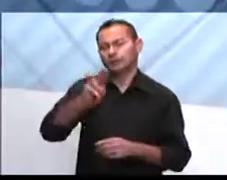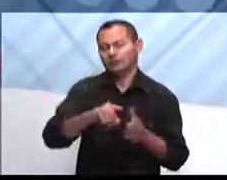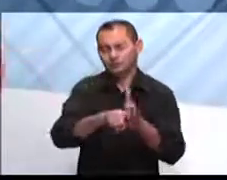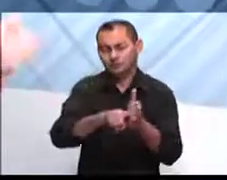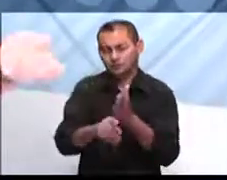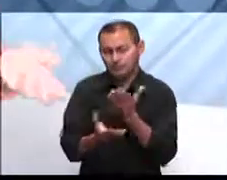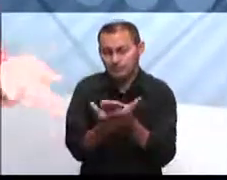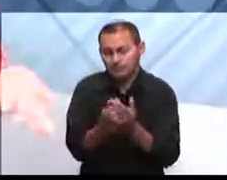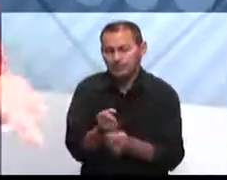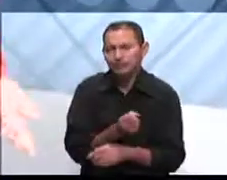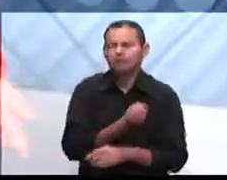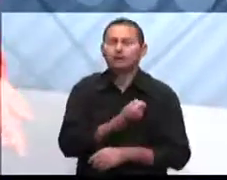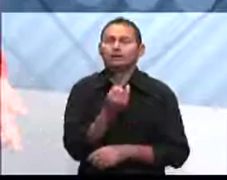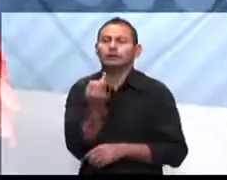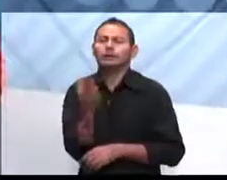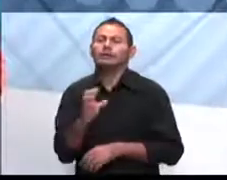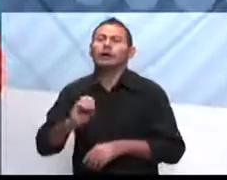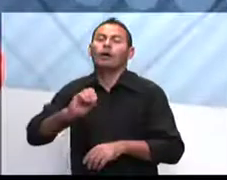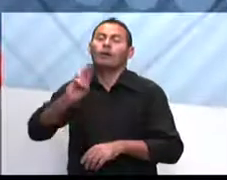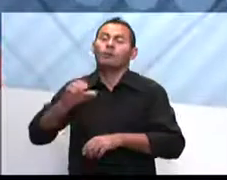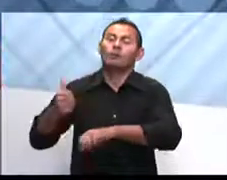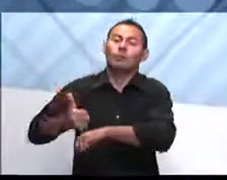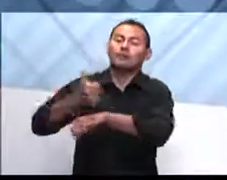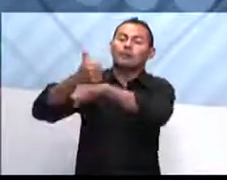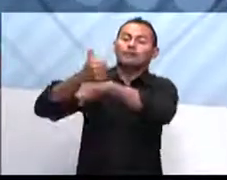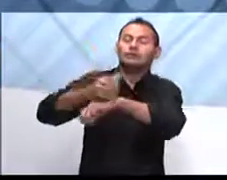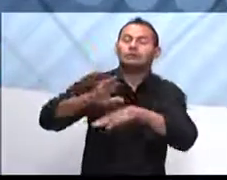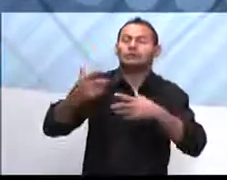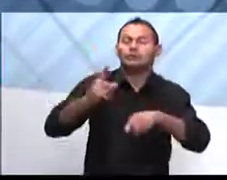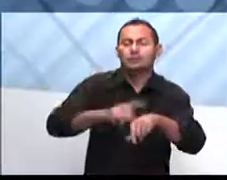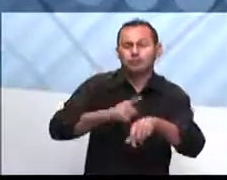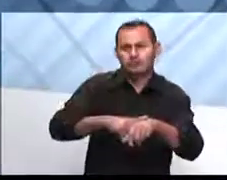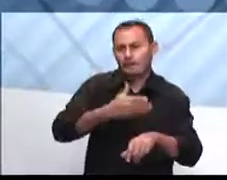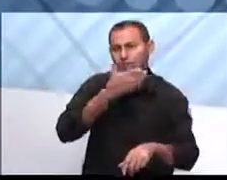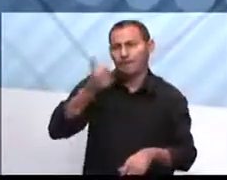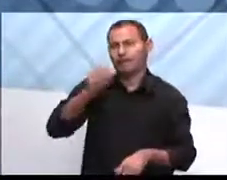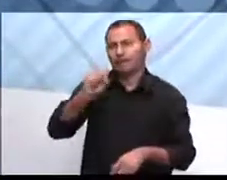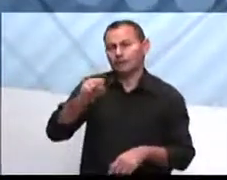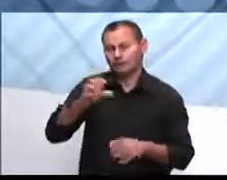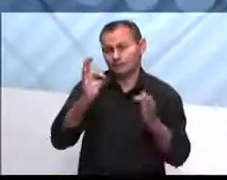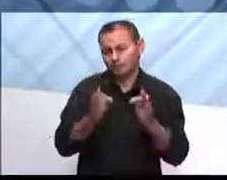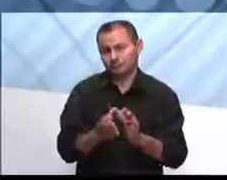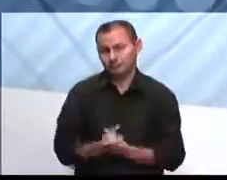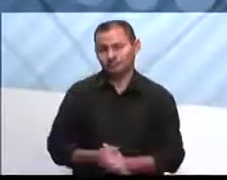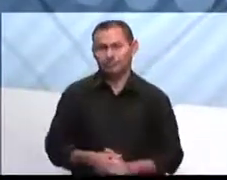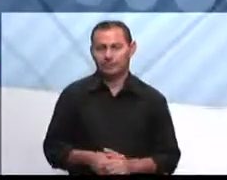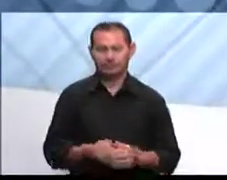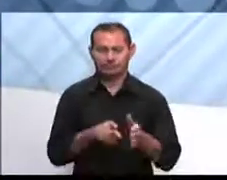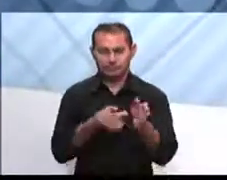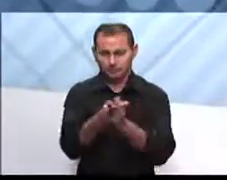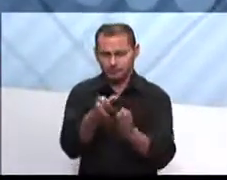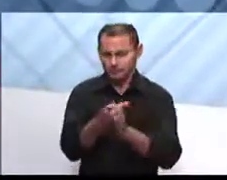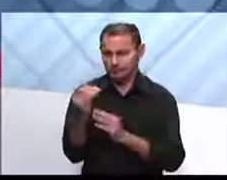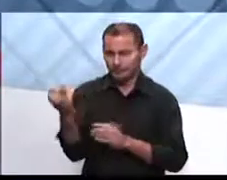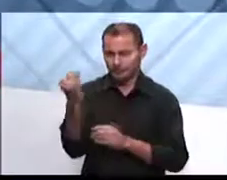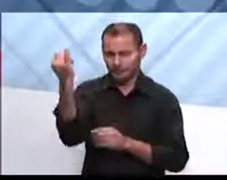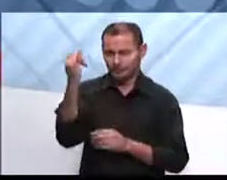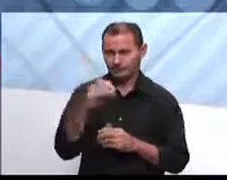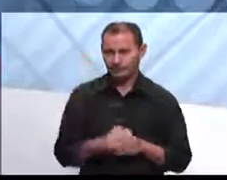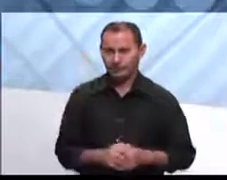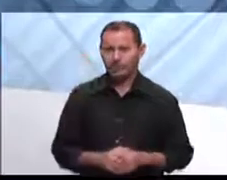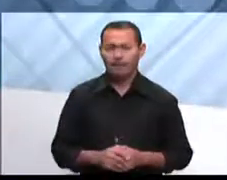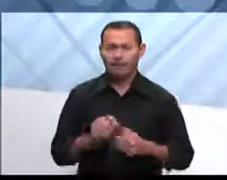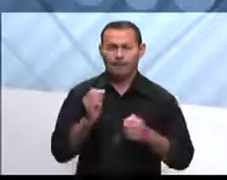pesquisa quantitativa ou qualitativa, em que situação, melhor ainda, tá? Então, essa é uma dica fundamental